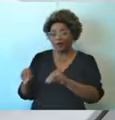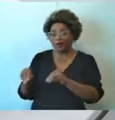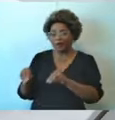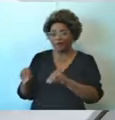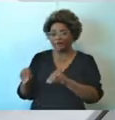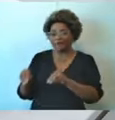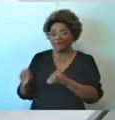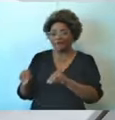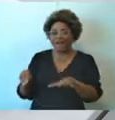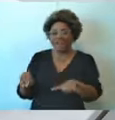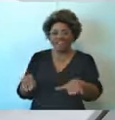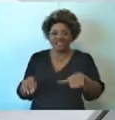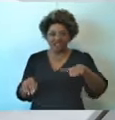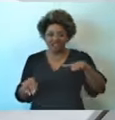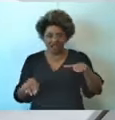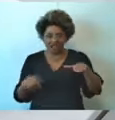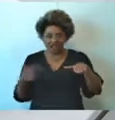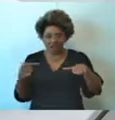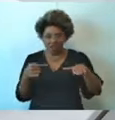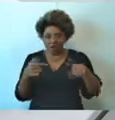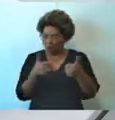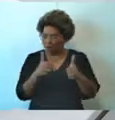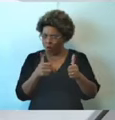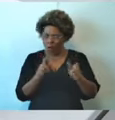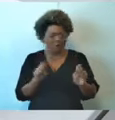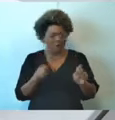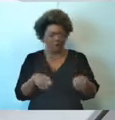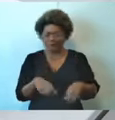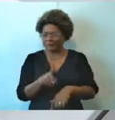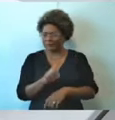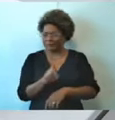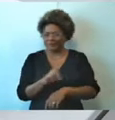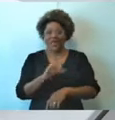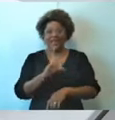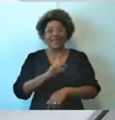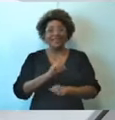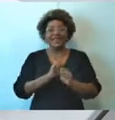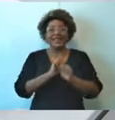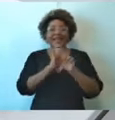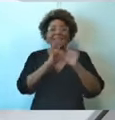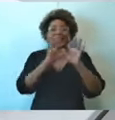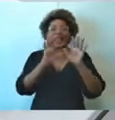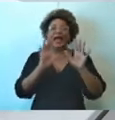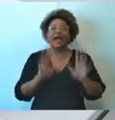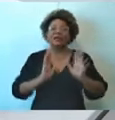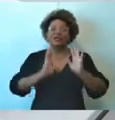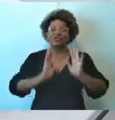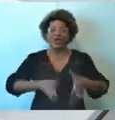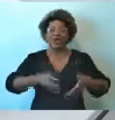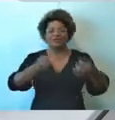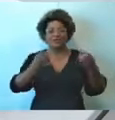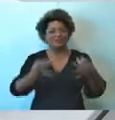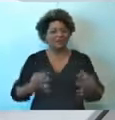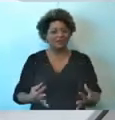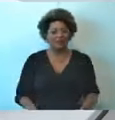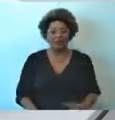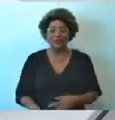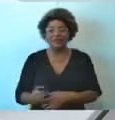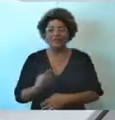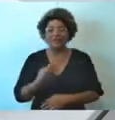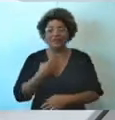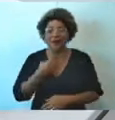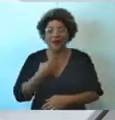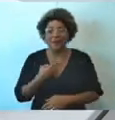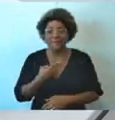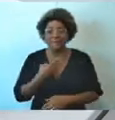Sequer. Então, é bem claro isso nas autorizações que ela deu, que não pode, porque o